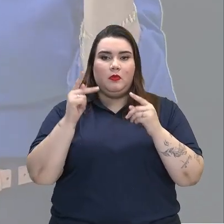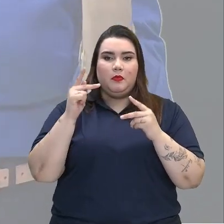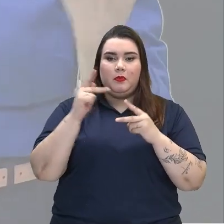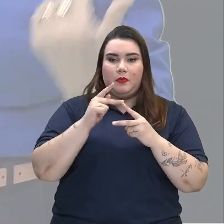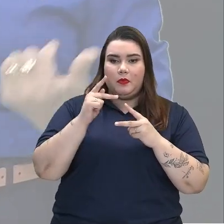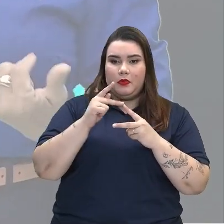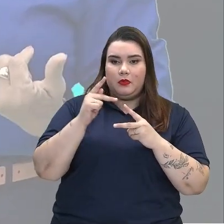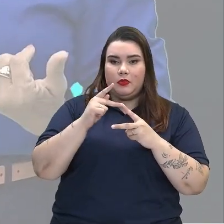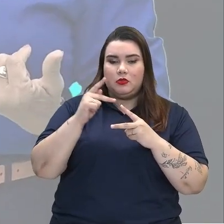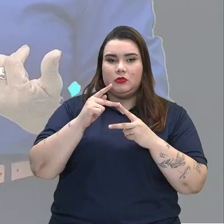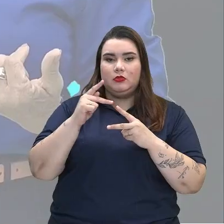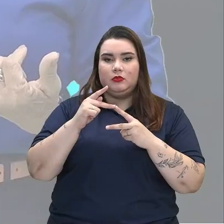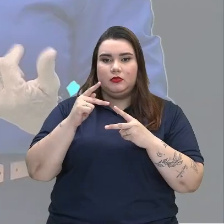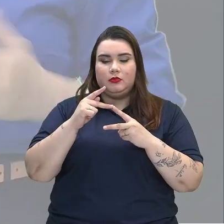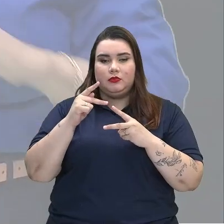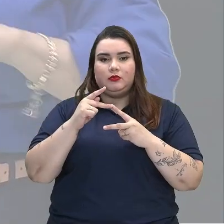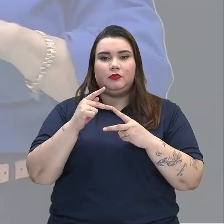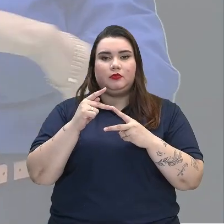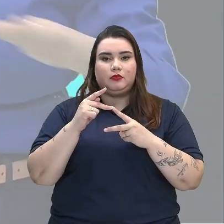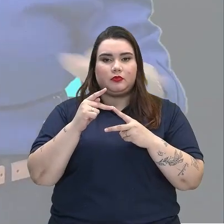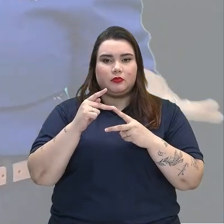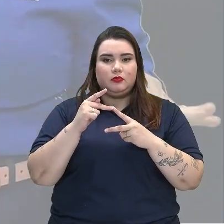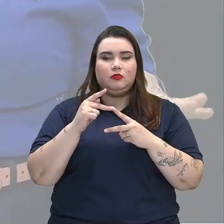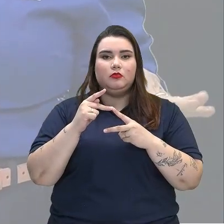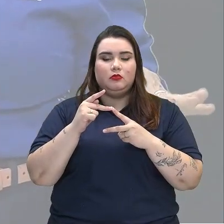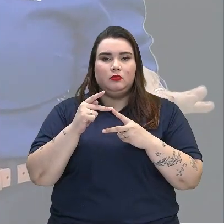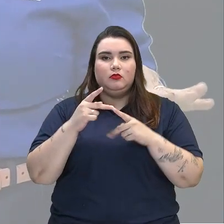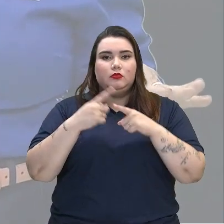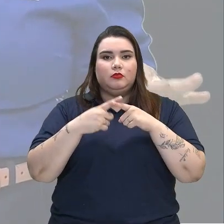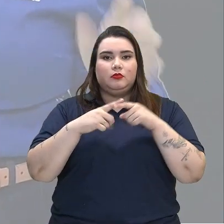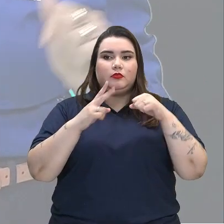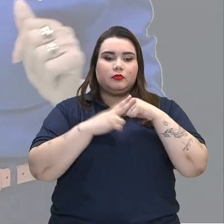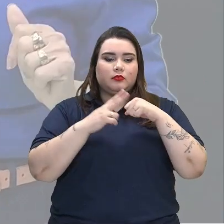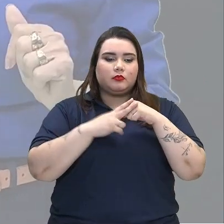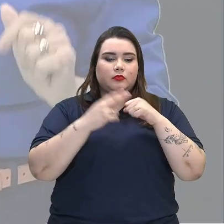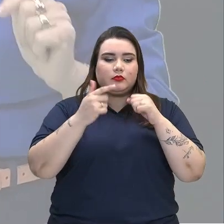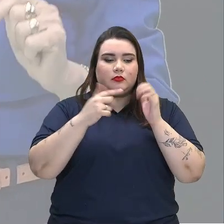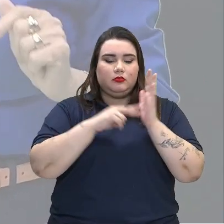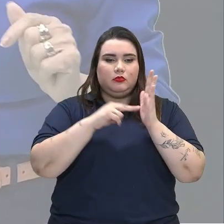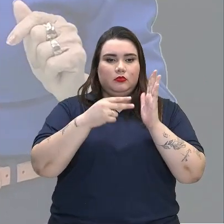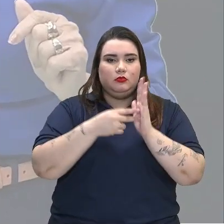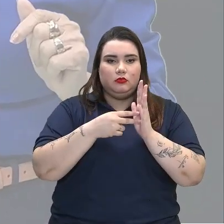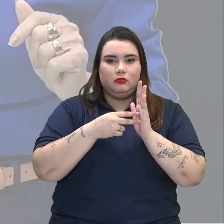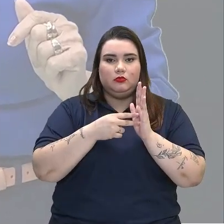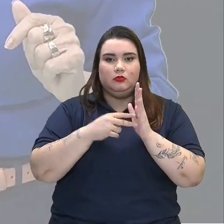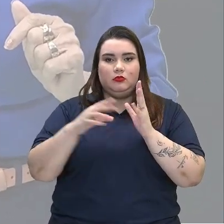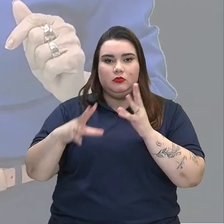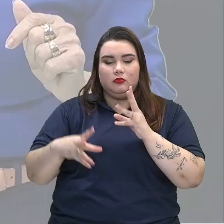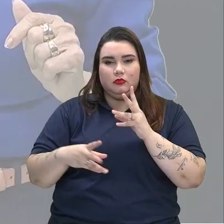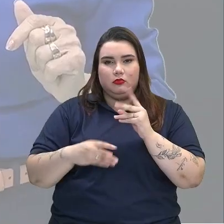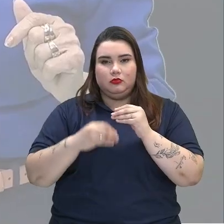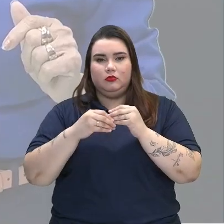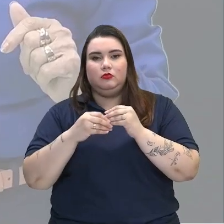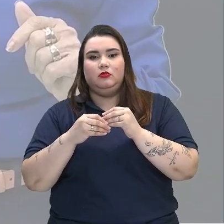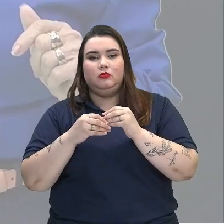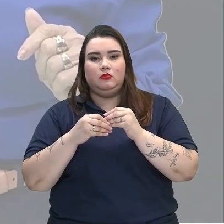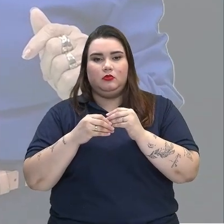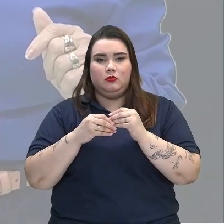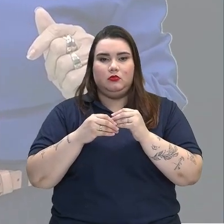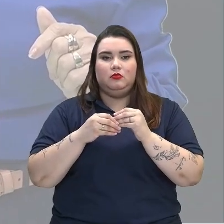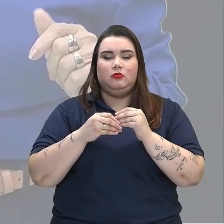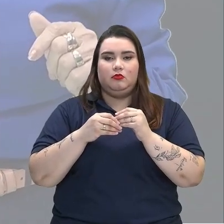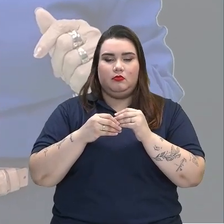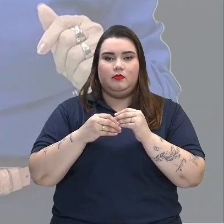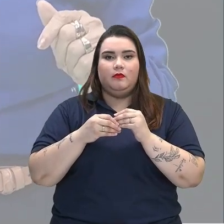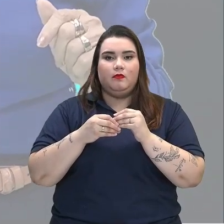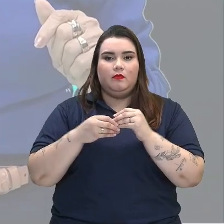vai completar o sentido desse verbo, porque ele tem uma significação incompleta. E, se é transitivo e indireto, ele